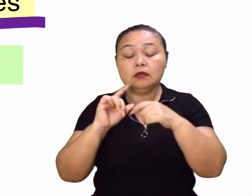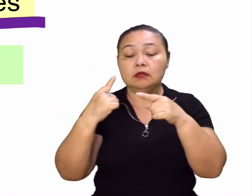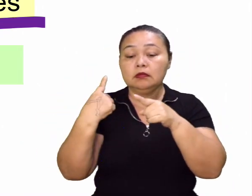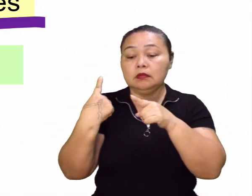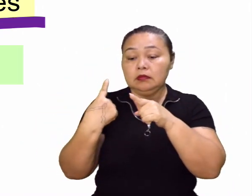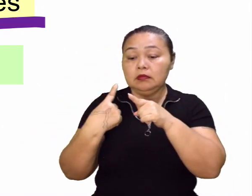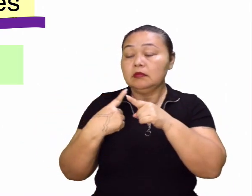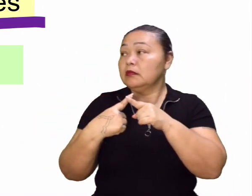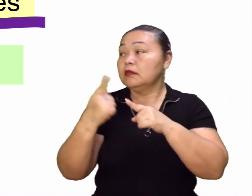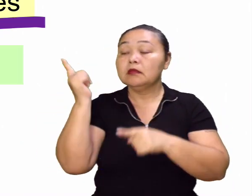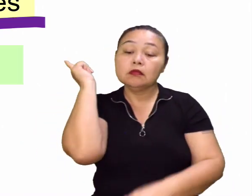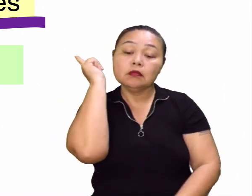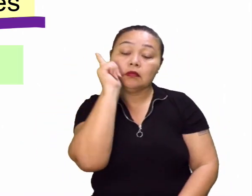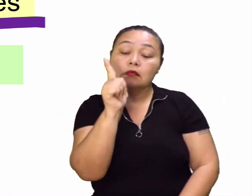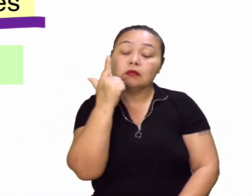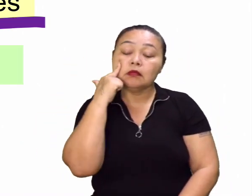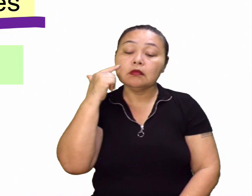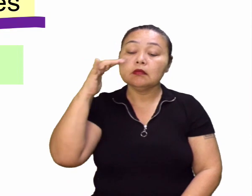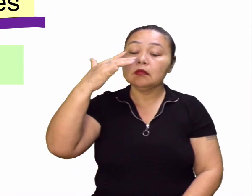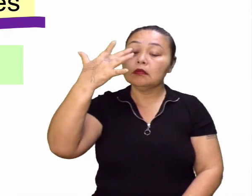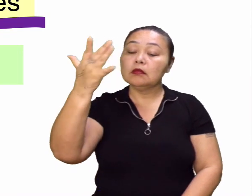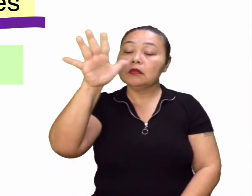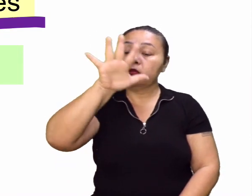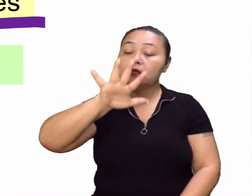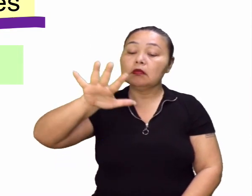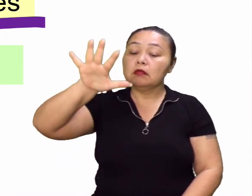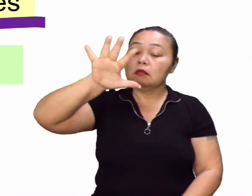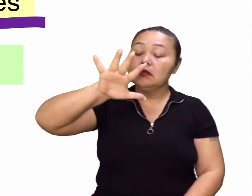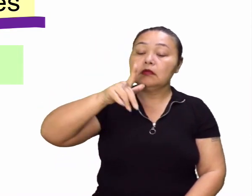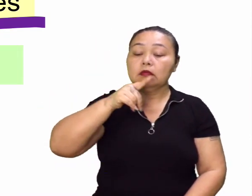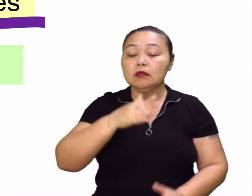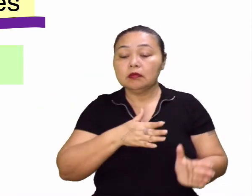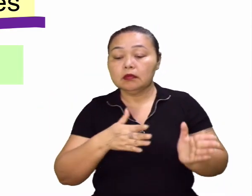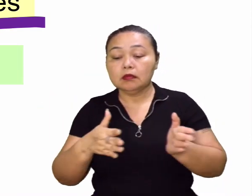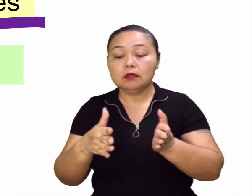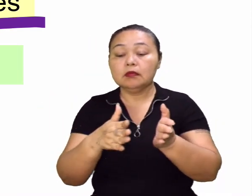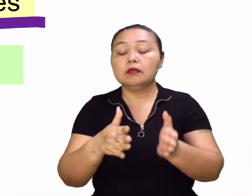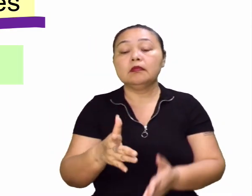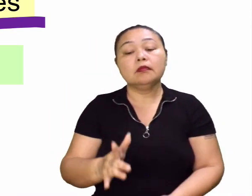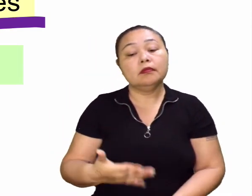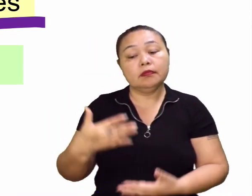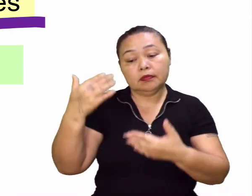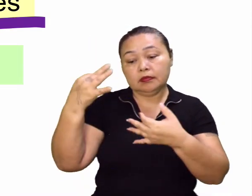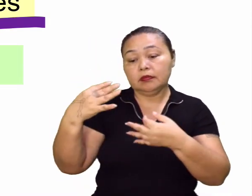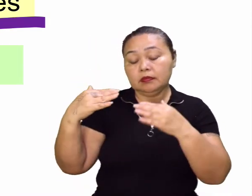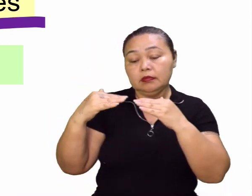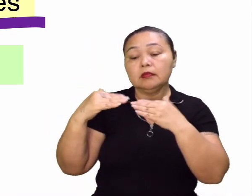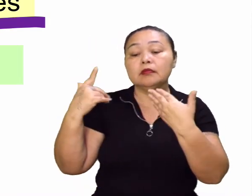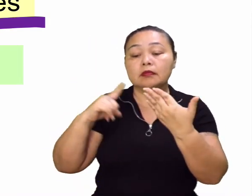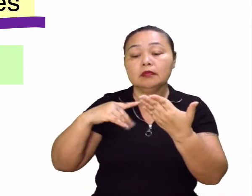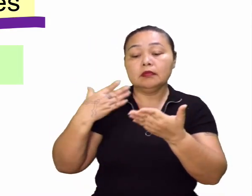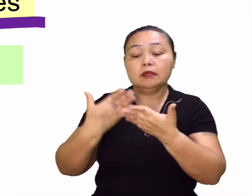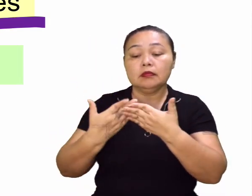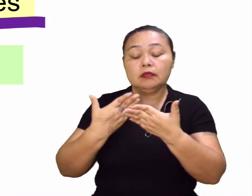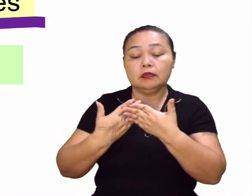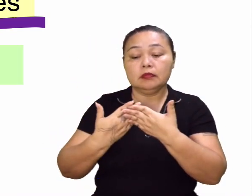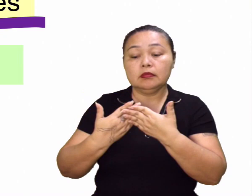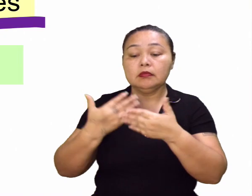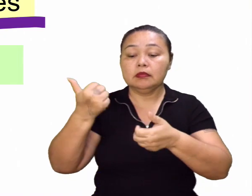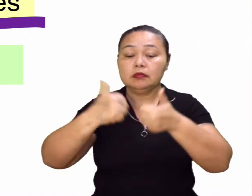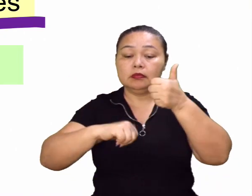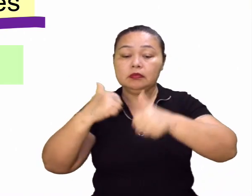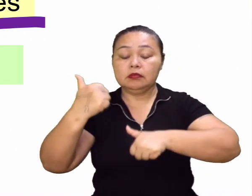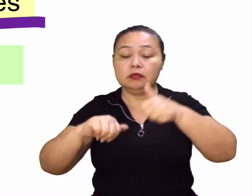Sim. Inclusive, a gente consegue ver até as sombras das nuvens, nos rios, né? Exatamente. Tu teve essa aula, Rogério? Sim, tem para análise